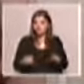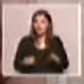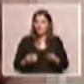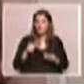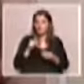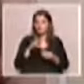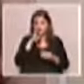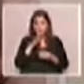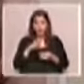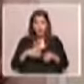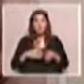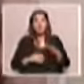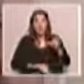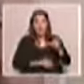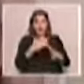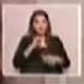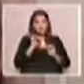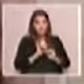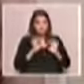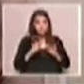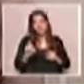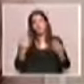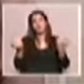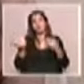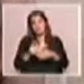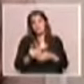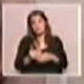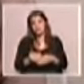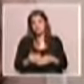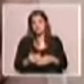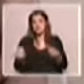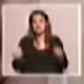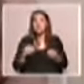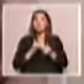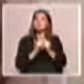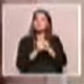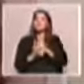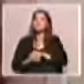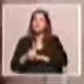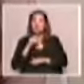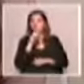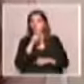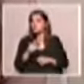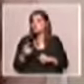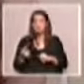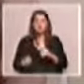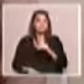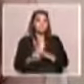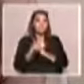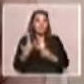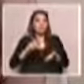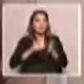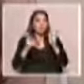de origem tem restrições em termos de modificações que se possam implementar na